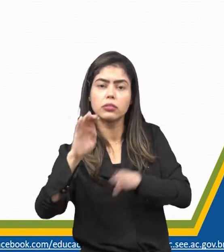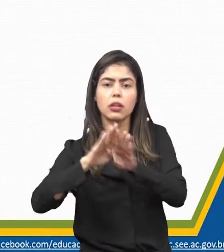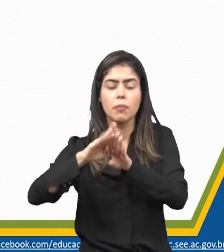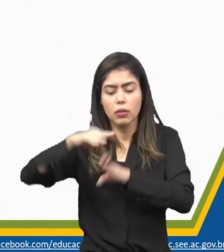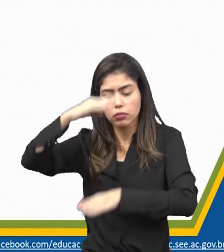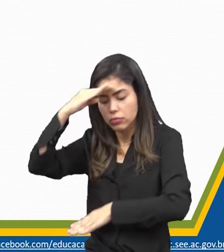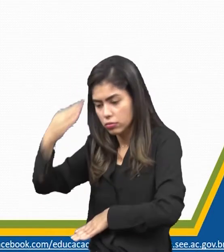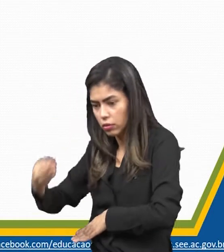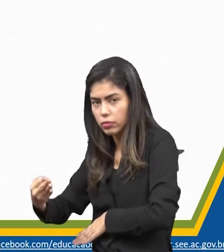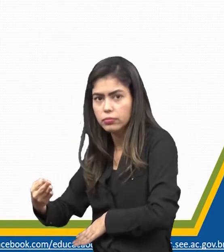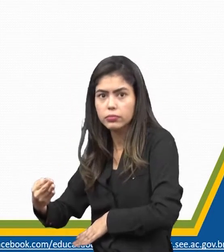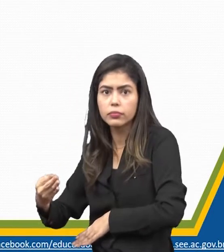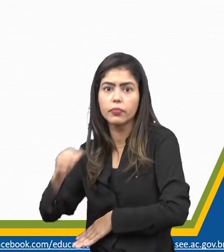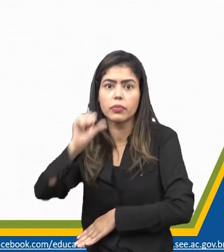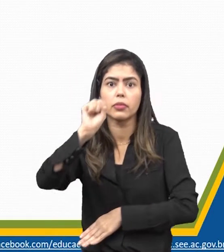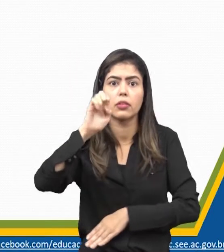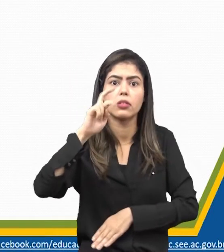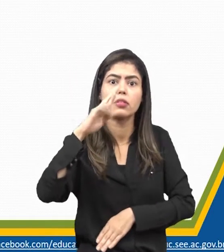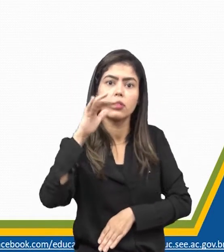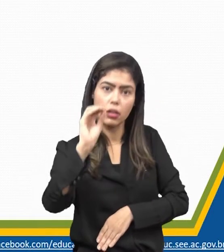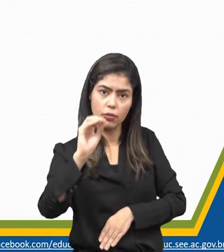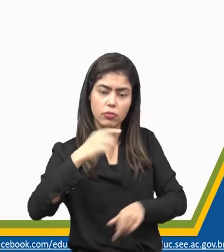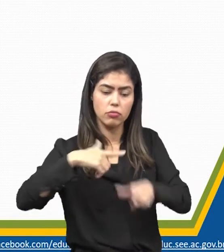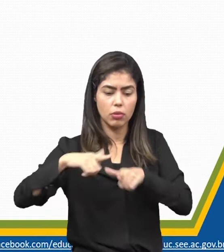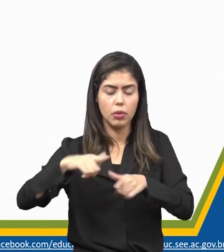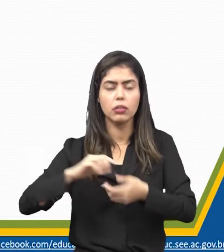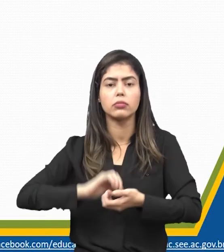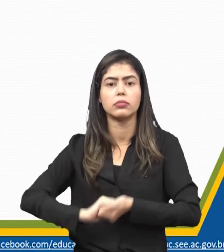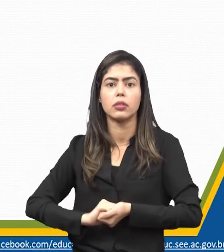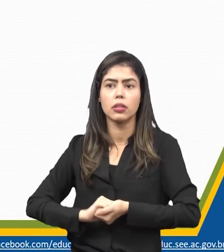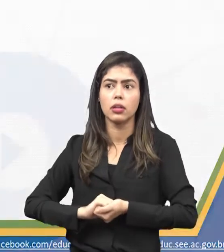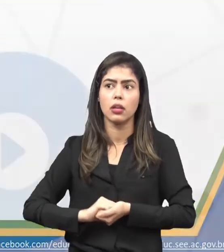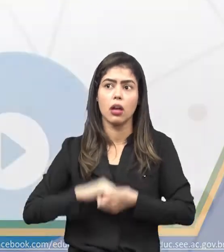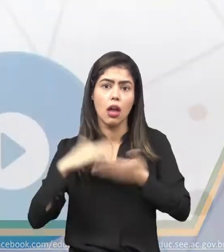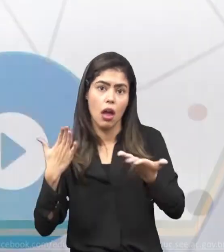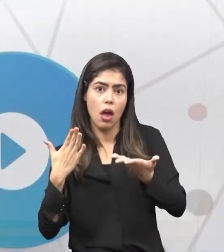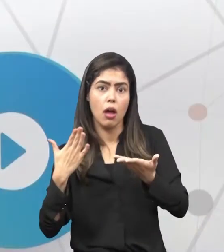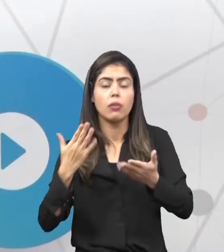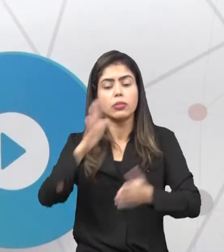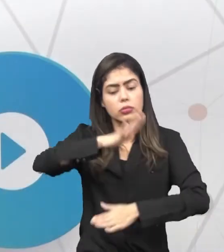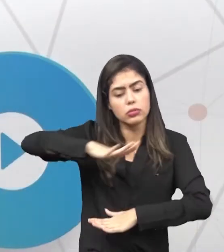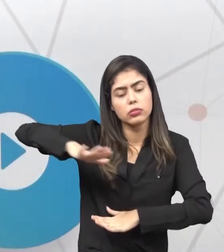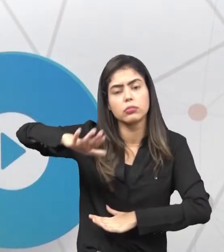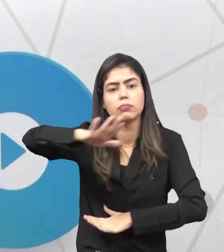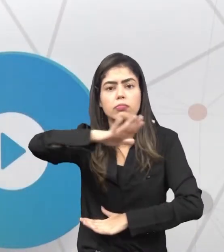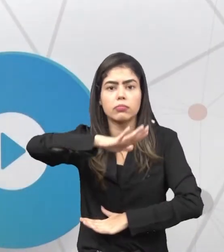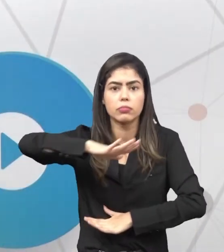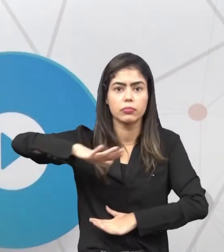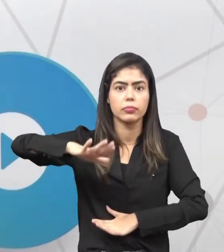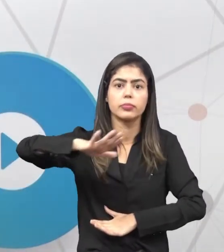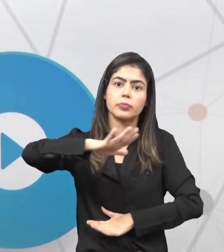temos os servos. Essa sociedade ela era uma sociedade